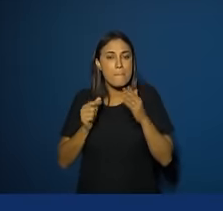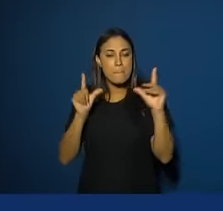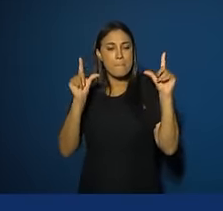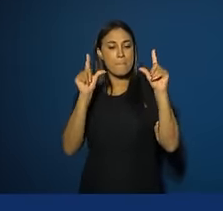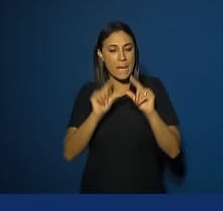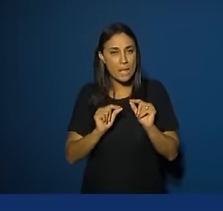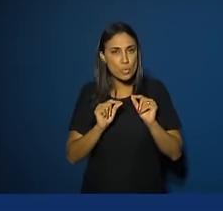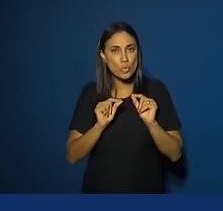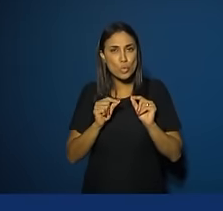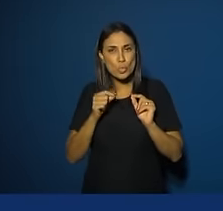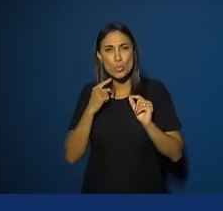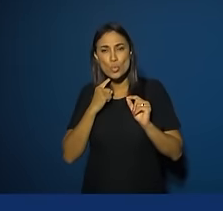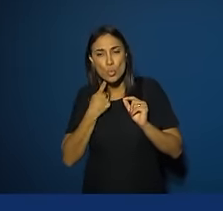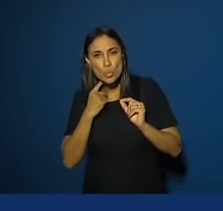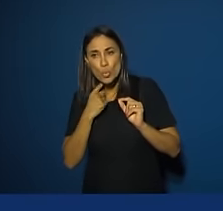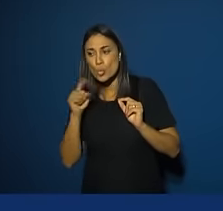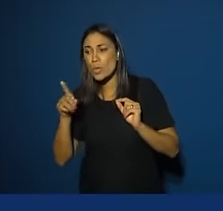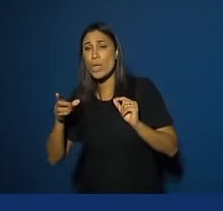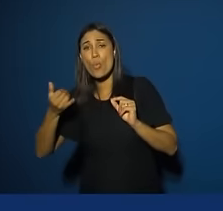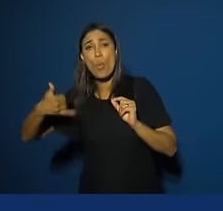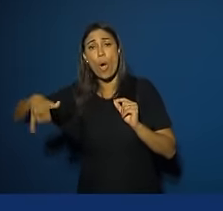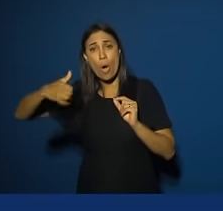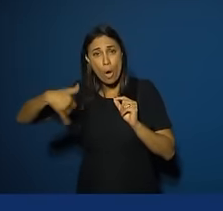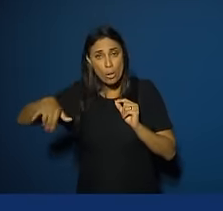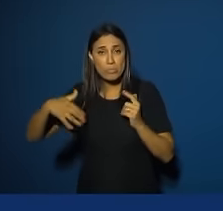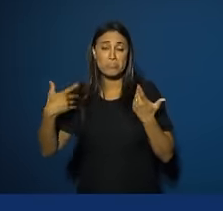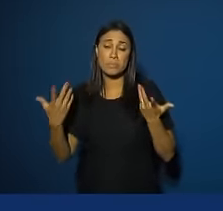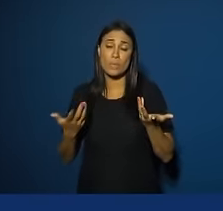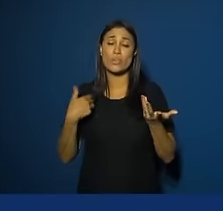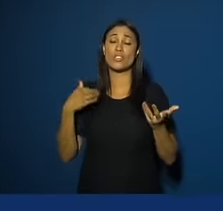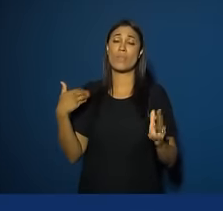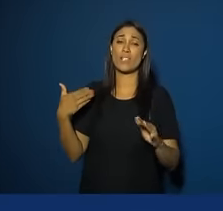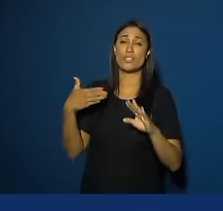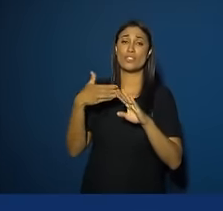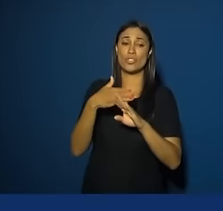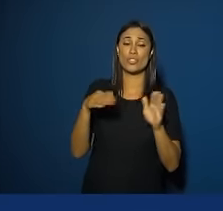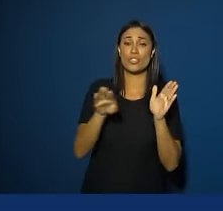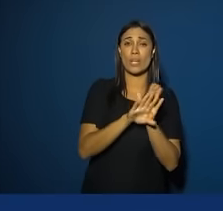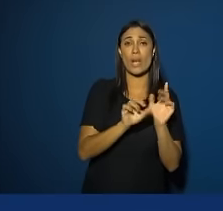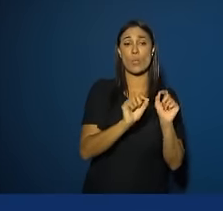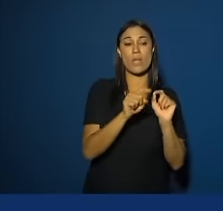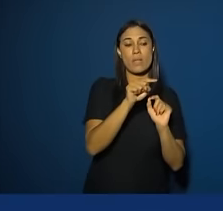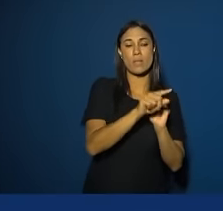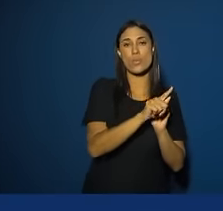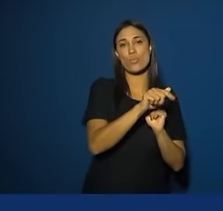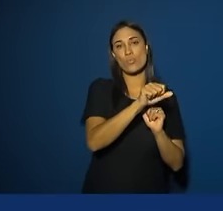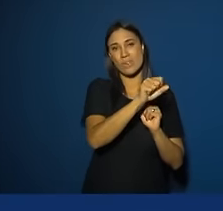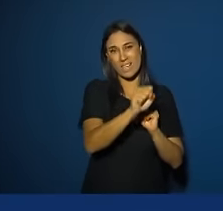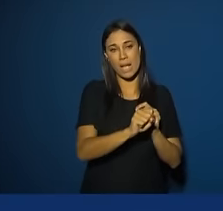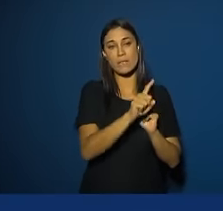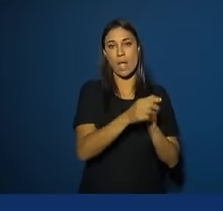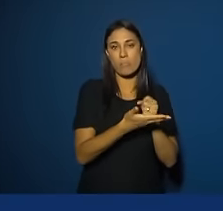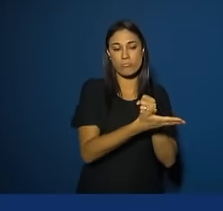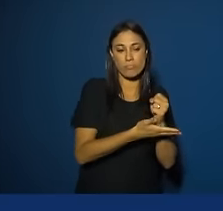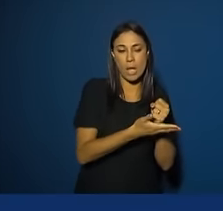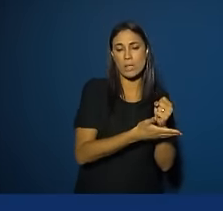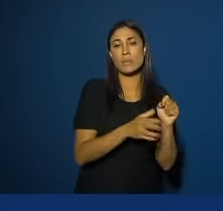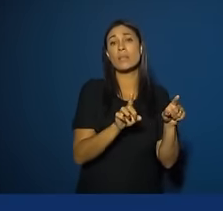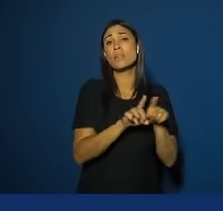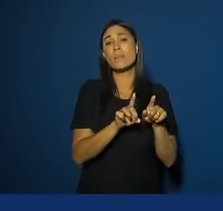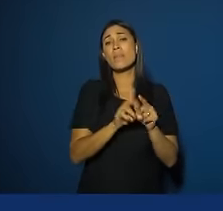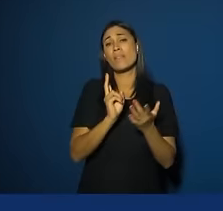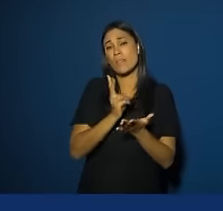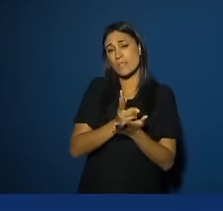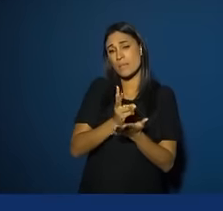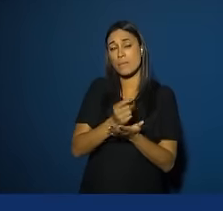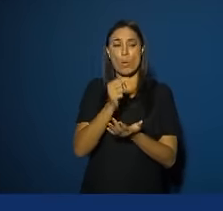do que o óleo eh Então nós vamos chegar lá onde o gás vai ser majoritariamente a base do nosso Sista um pouquinho de nuclear e vai ter